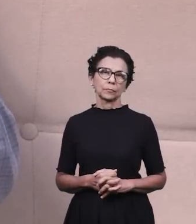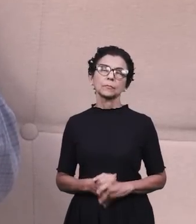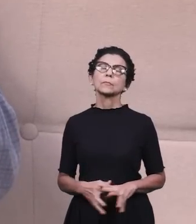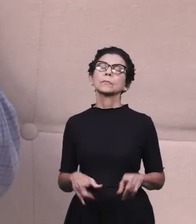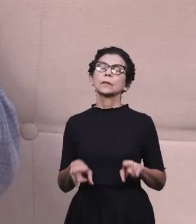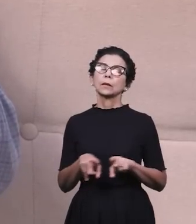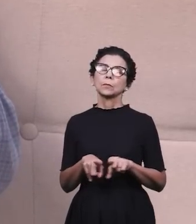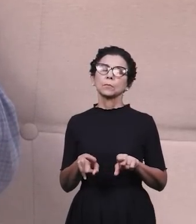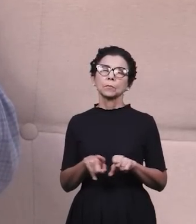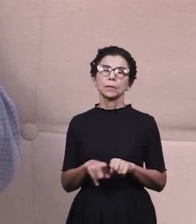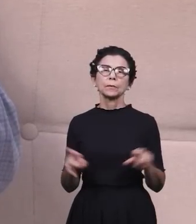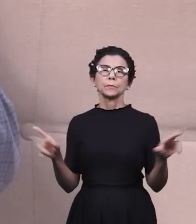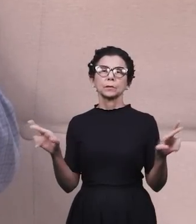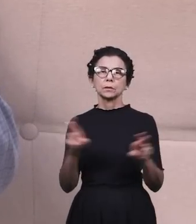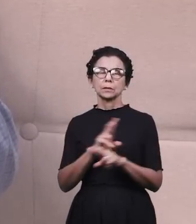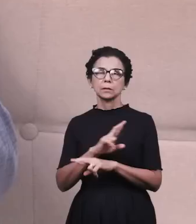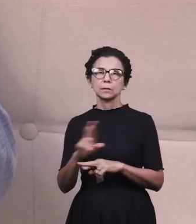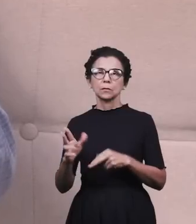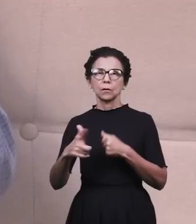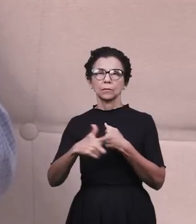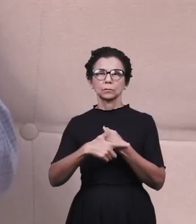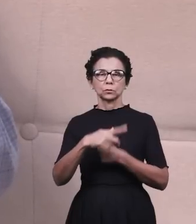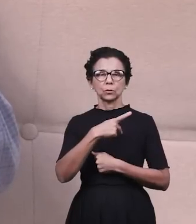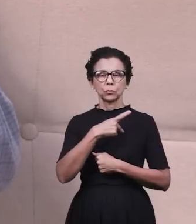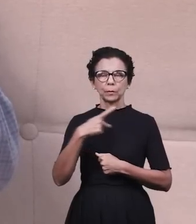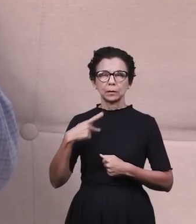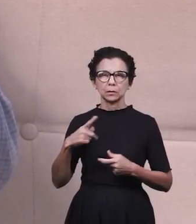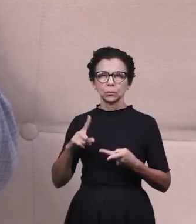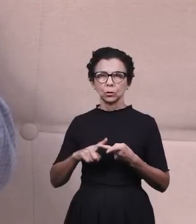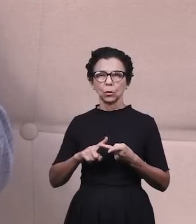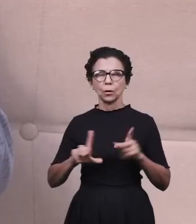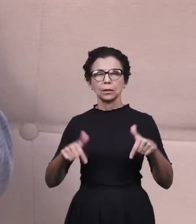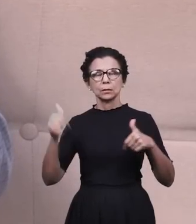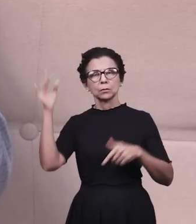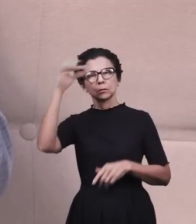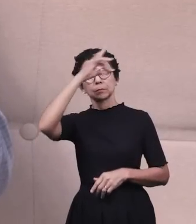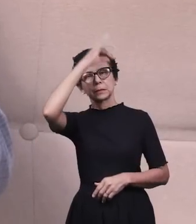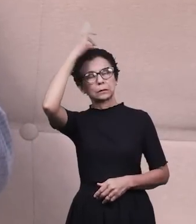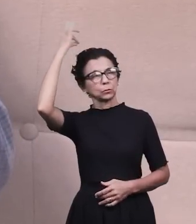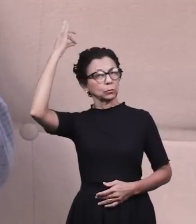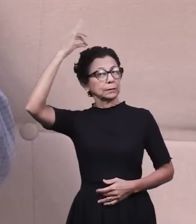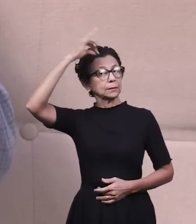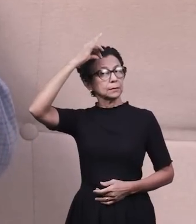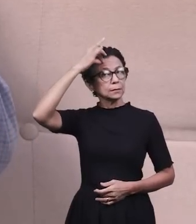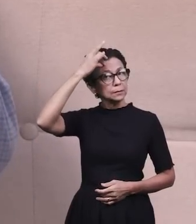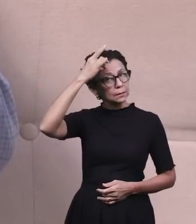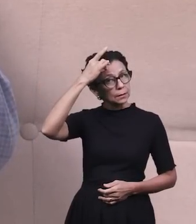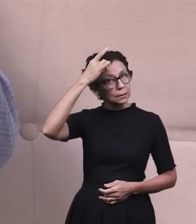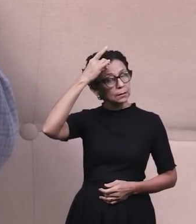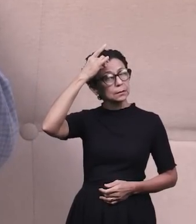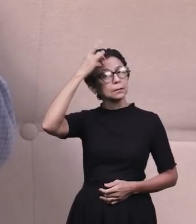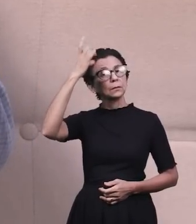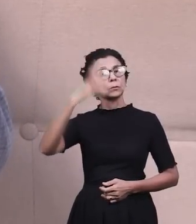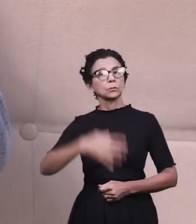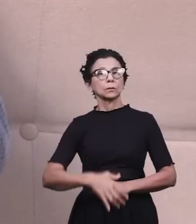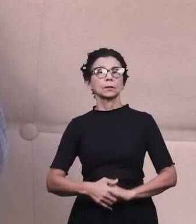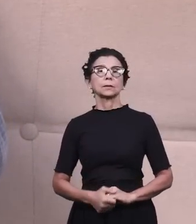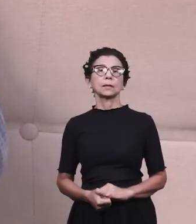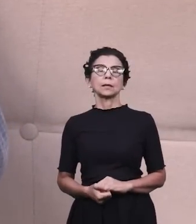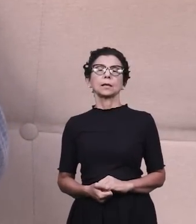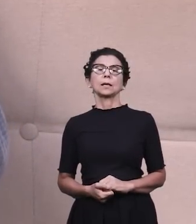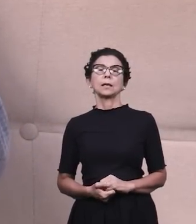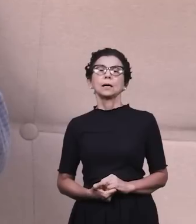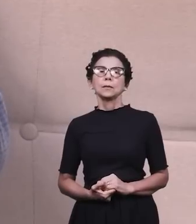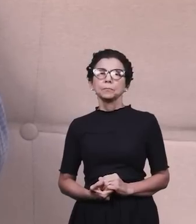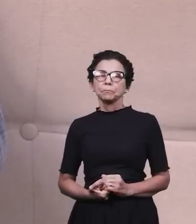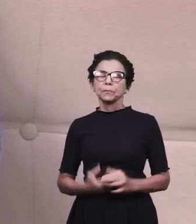inclusive com relação aos ministérios, né? A operação do Espírito Santo, né? O estabelecimento